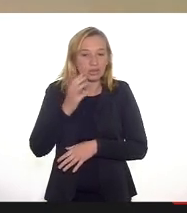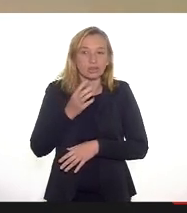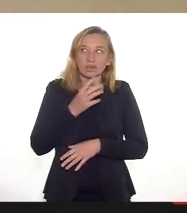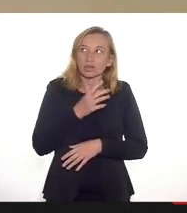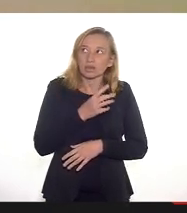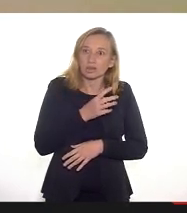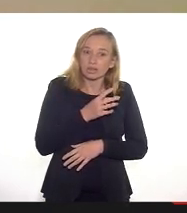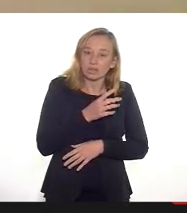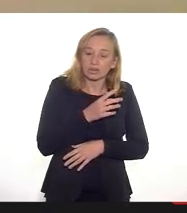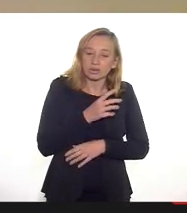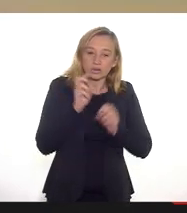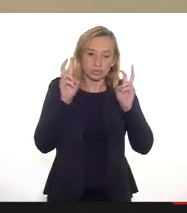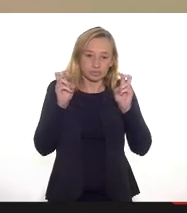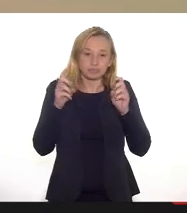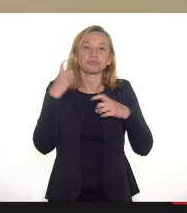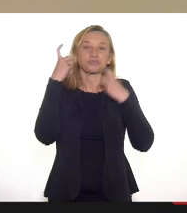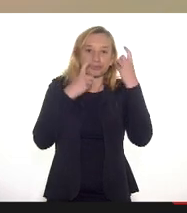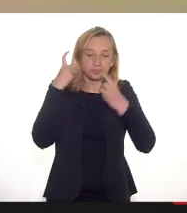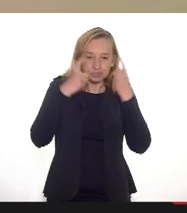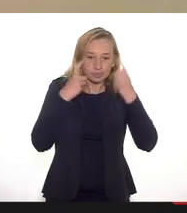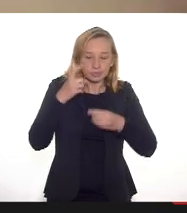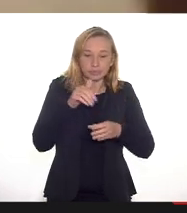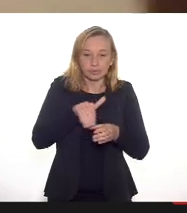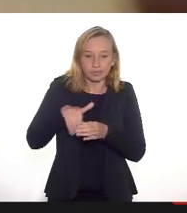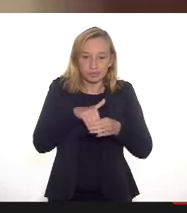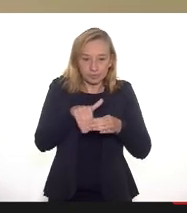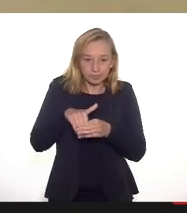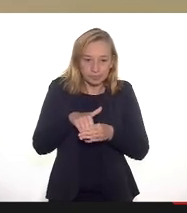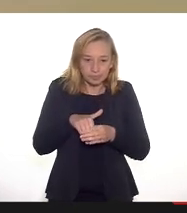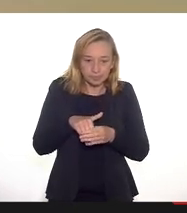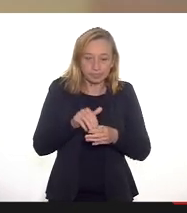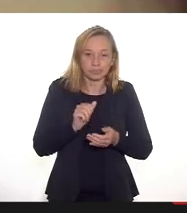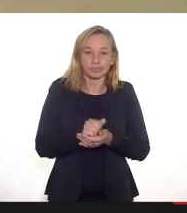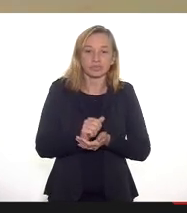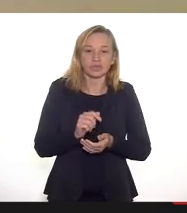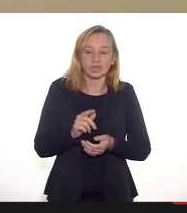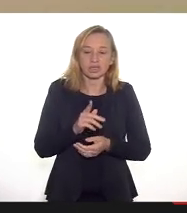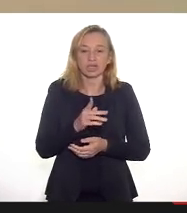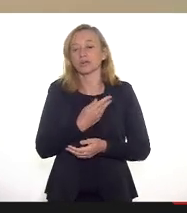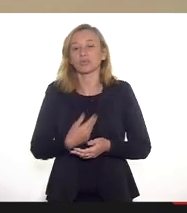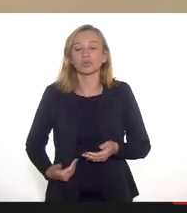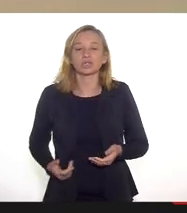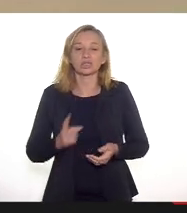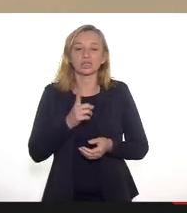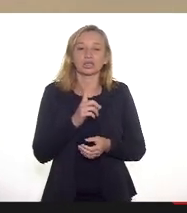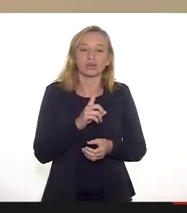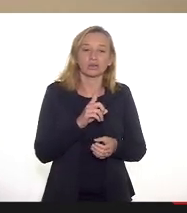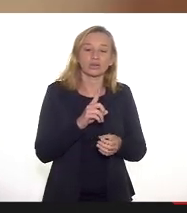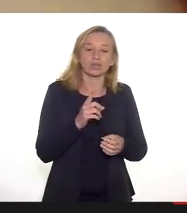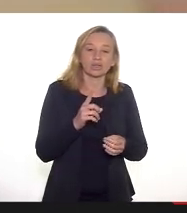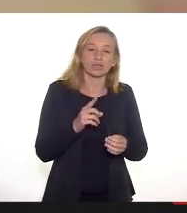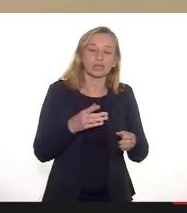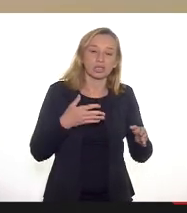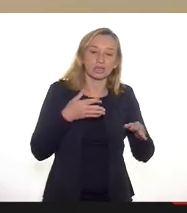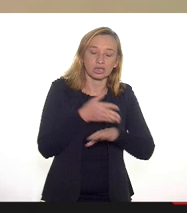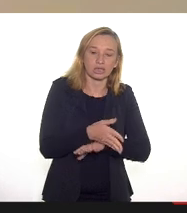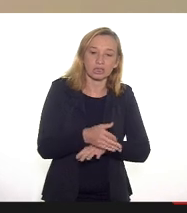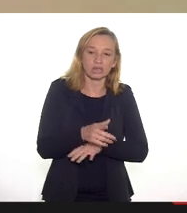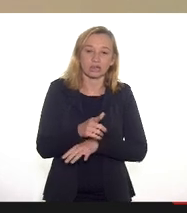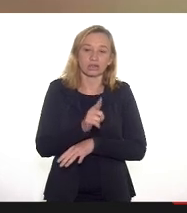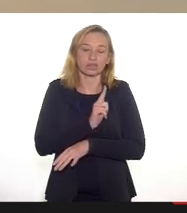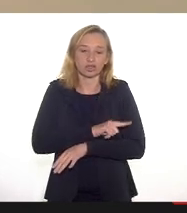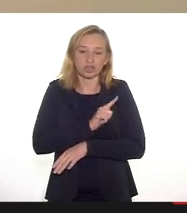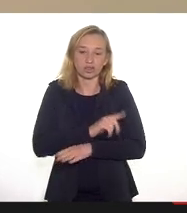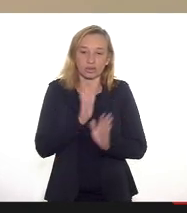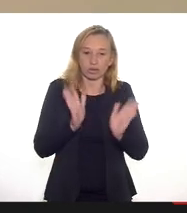como uma questão de preocupação eleitoral, que precisamos ter uma gestão republicana. E não uma crítica a essa gestão que está entrando agora, que não temos nem o que falar mal